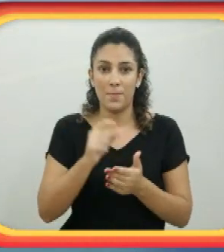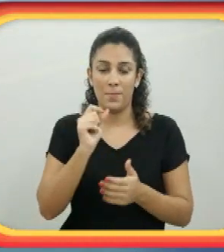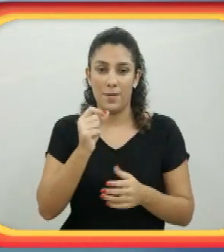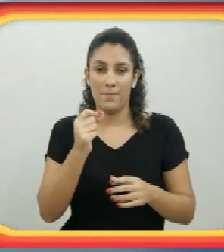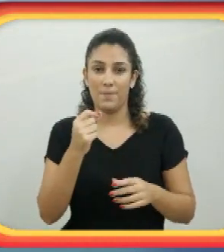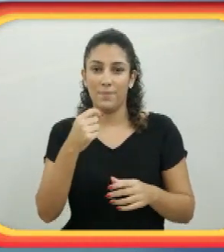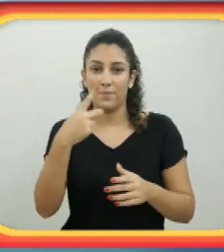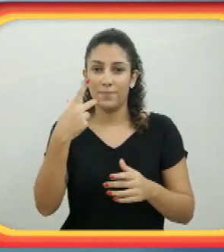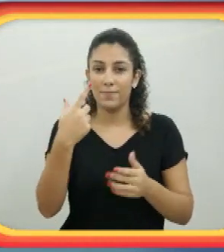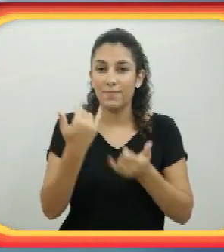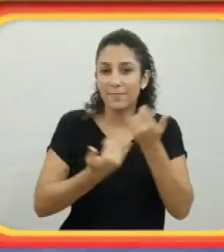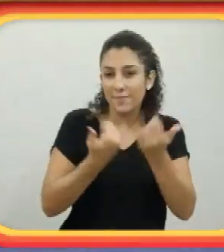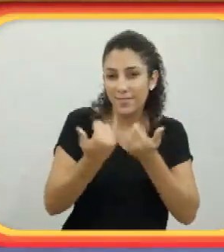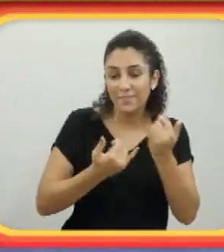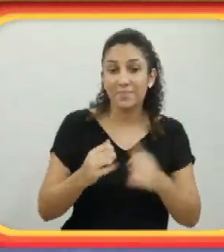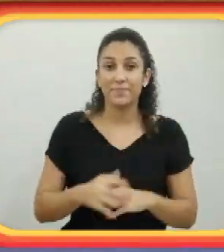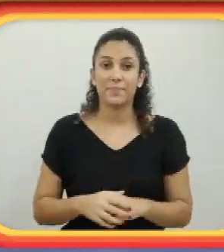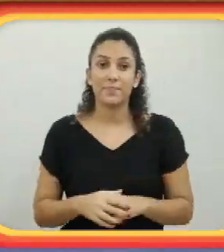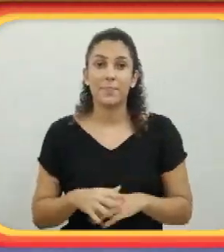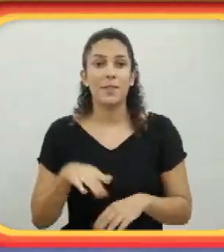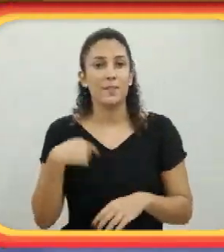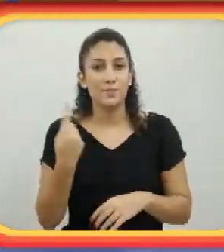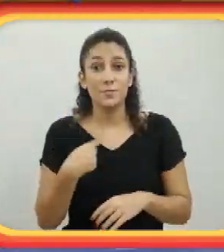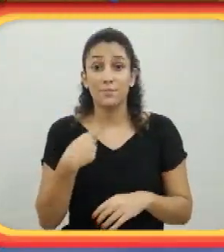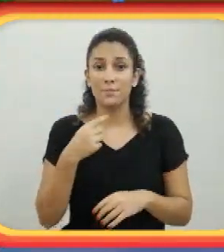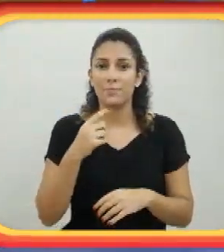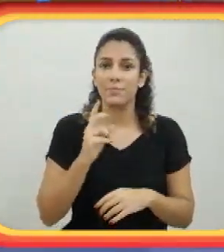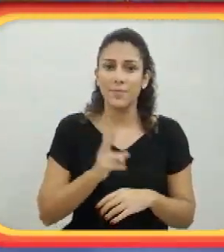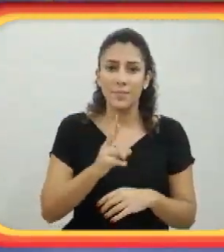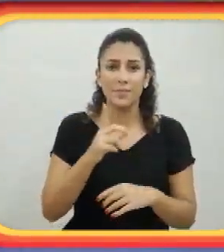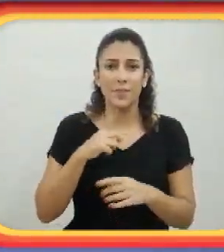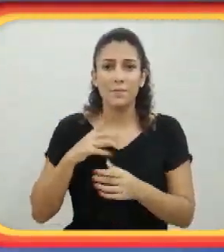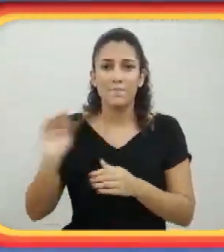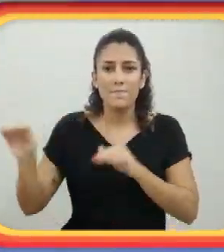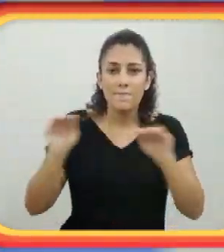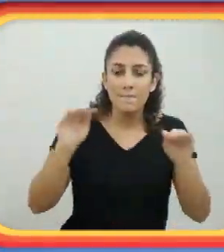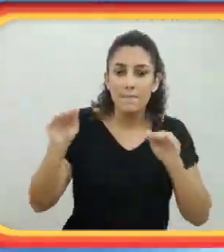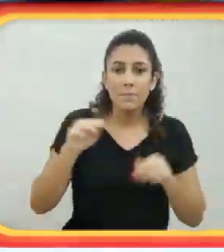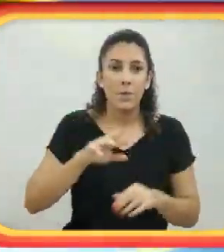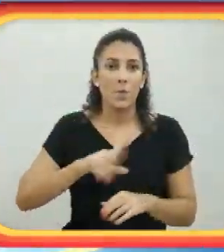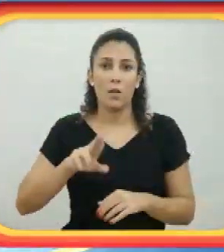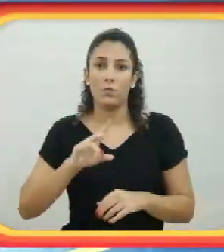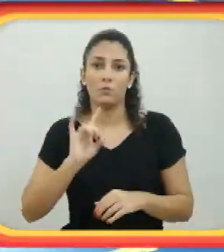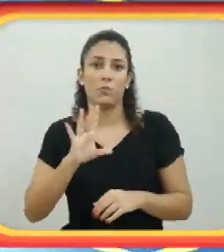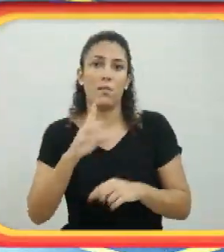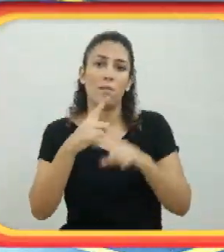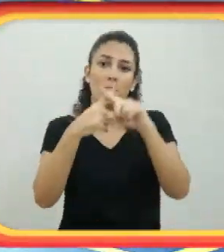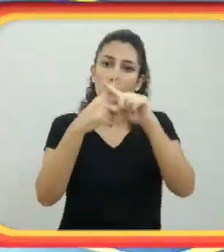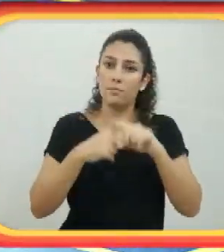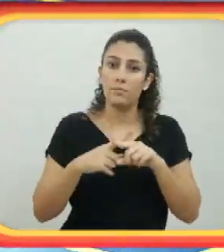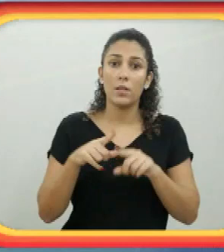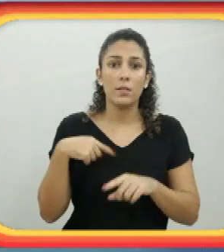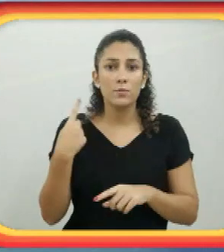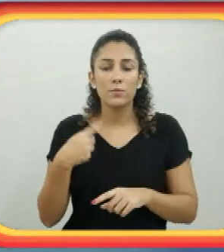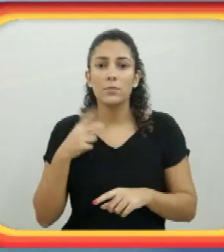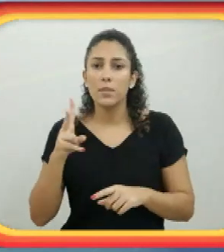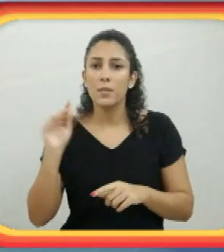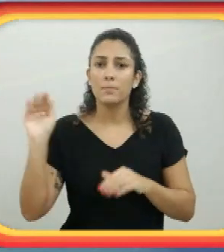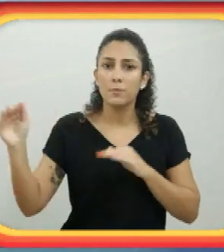objetivos, né, dentro do treino. Se você tomar tal gol, a gente paga aí uma